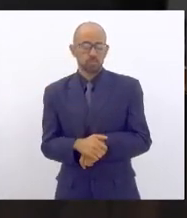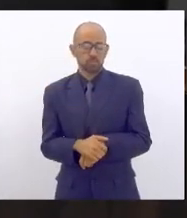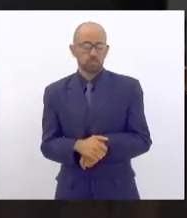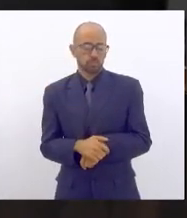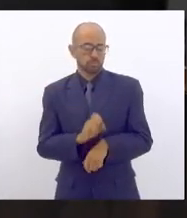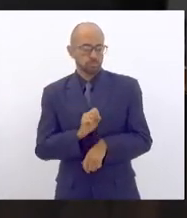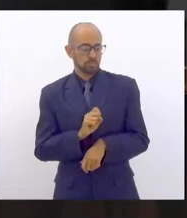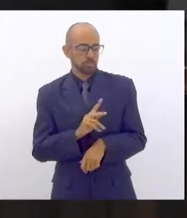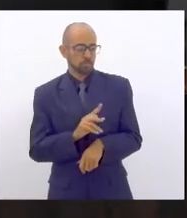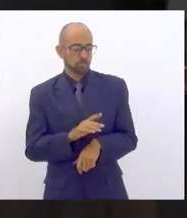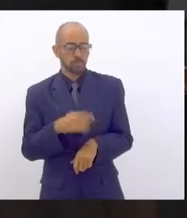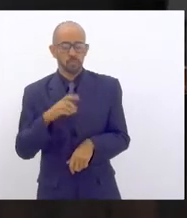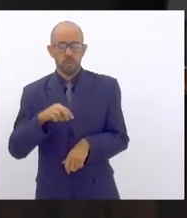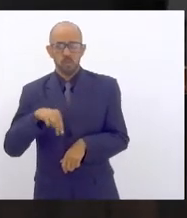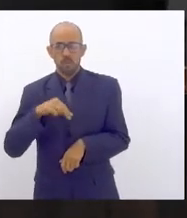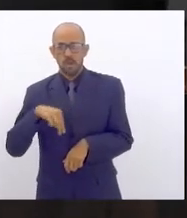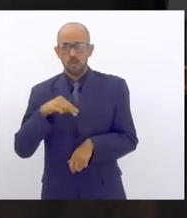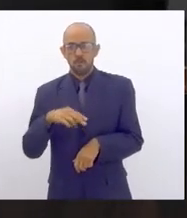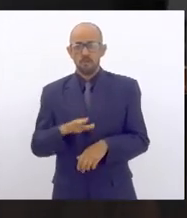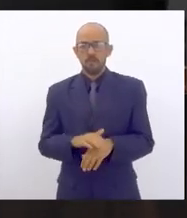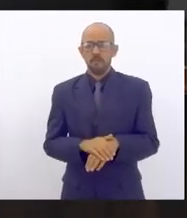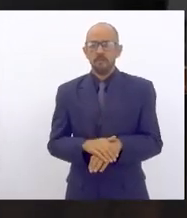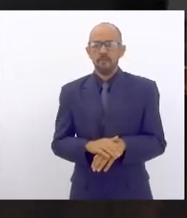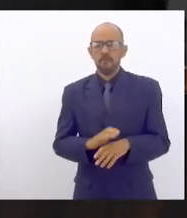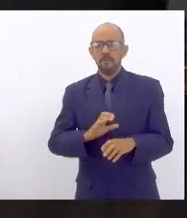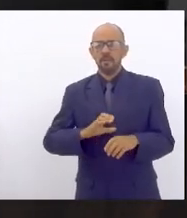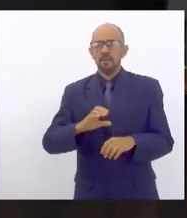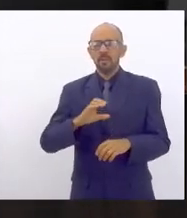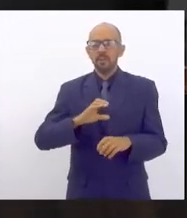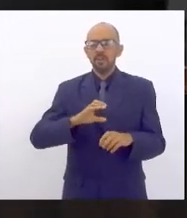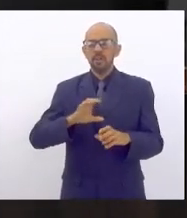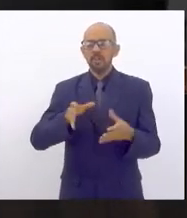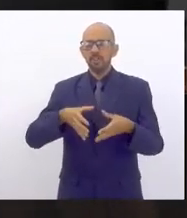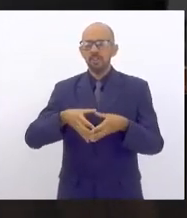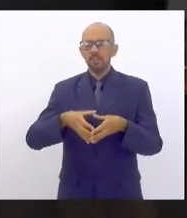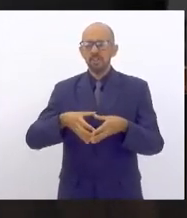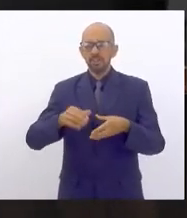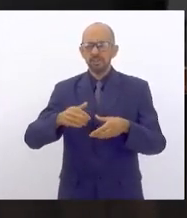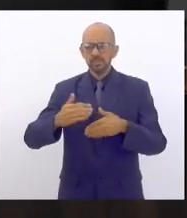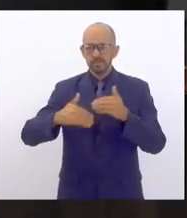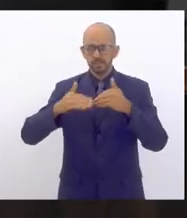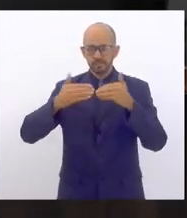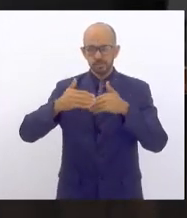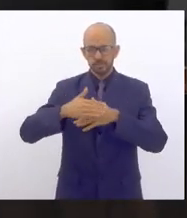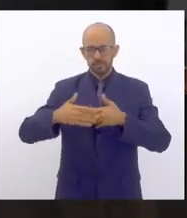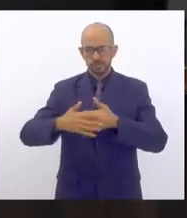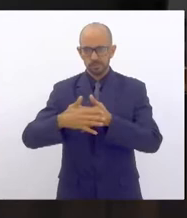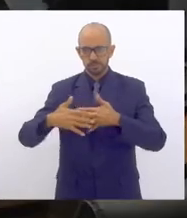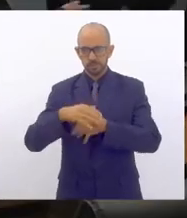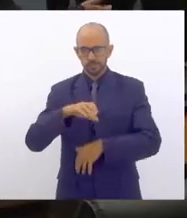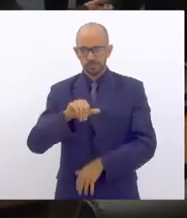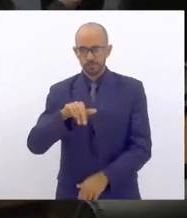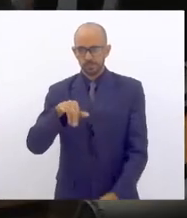Em novembro. Pela Comissão de Desenvolvimento Municipal, deputado, presidente Carlos Macedo.